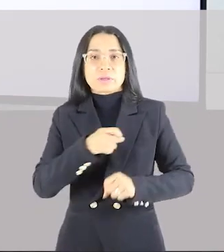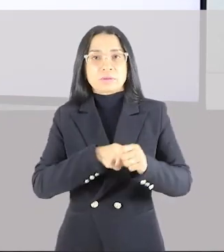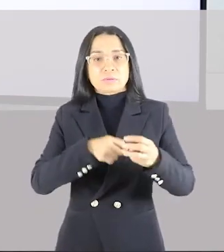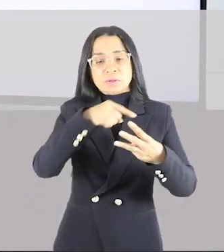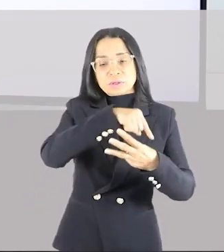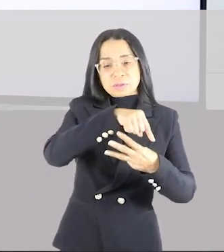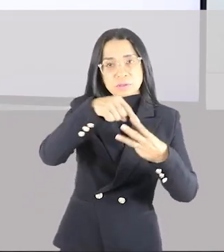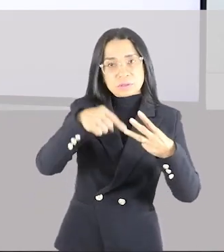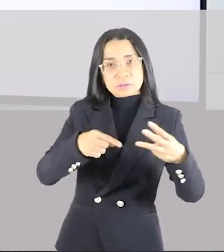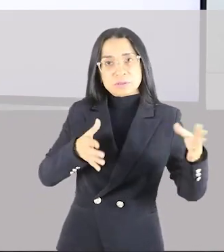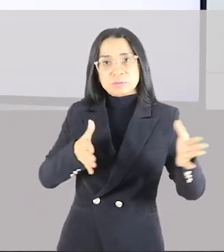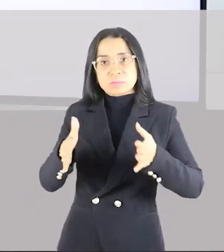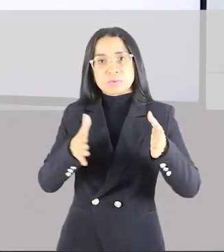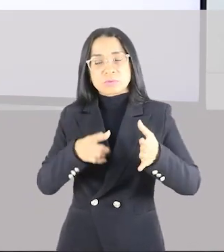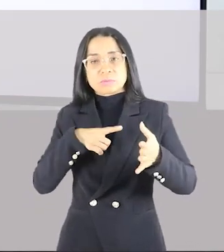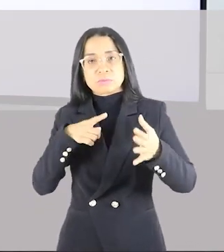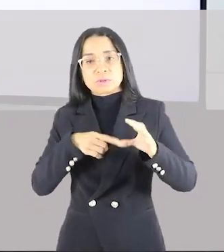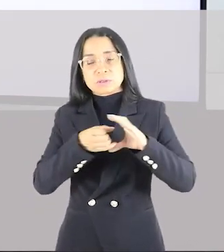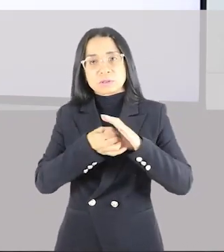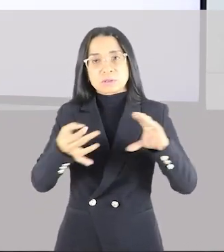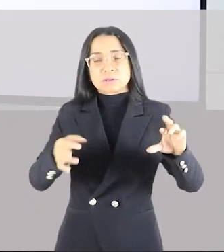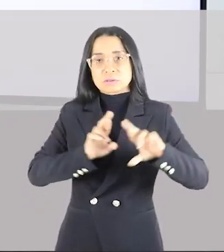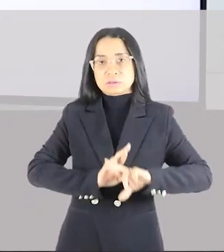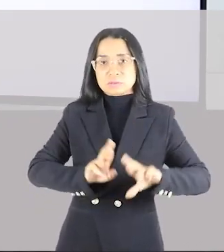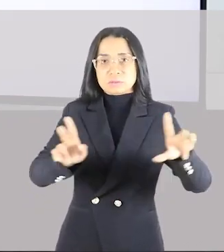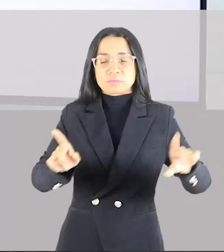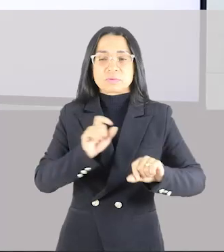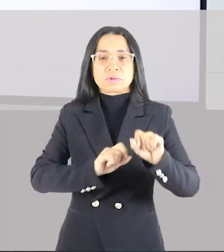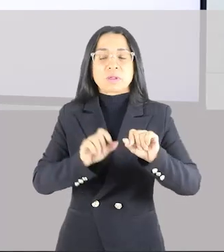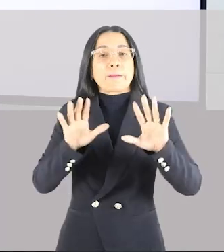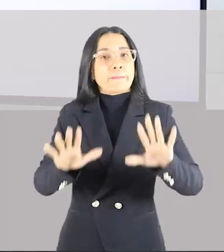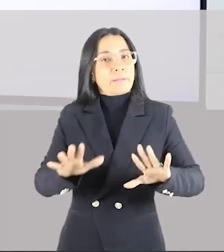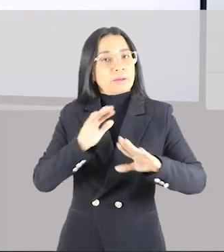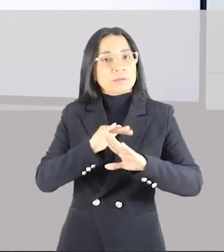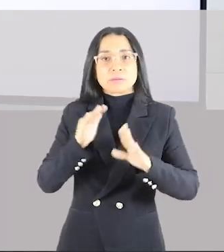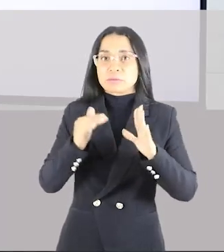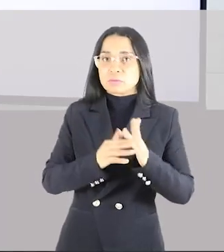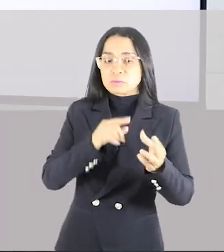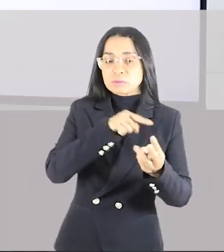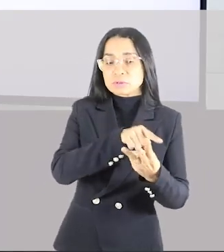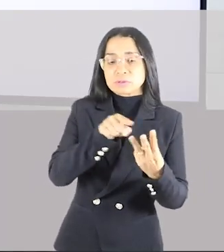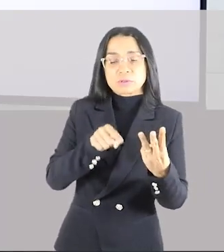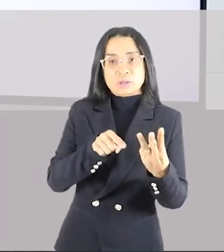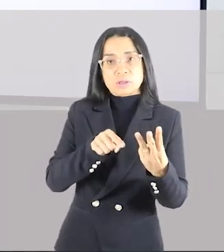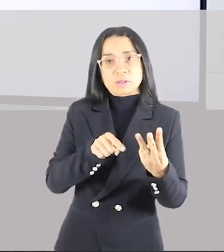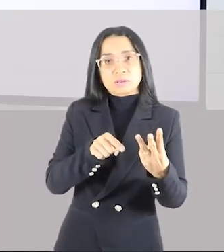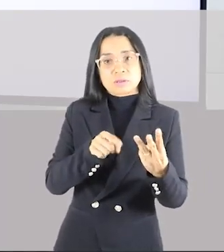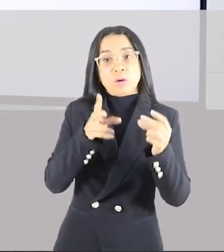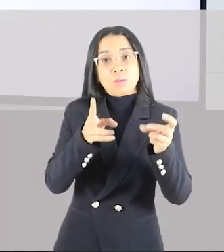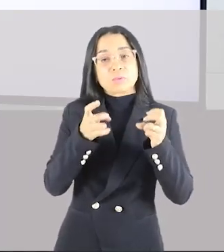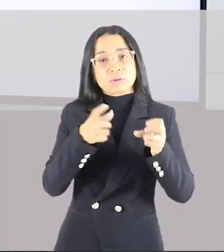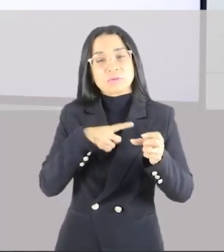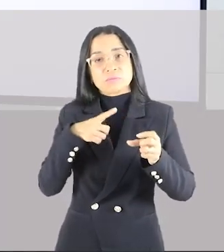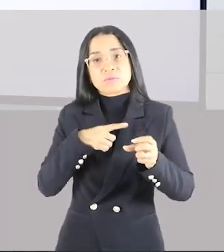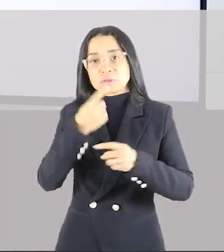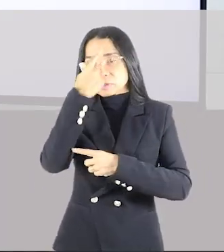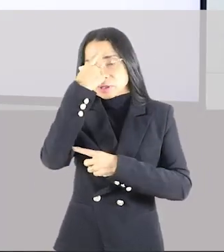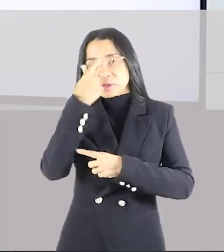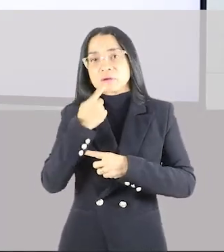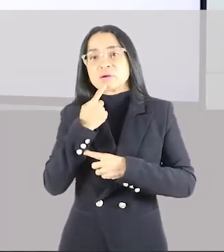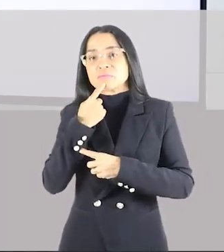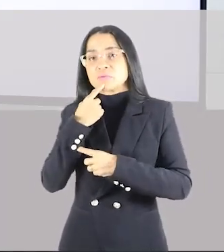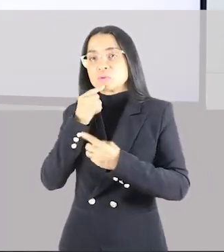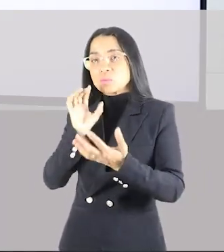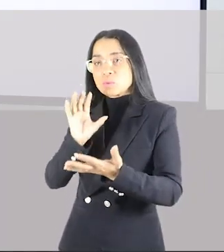características diferenciadas, mas que em todas elas você observará que existe ainda essa figura central, esse